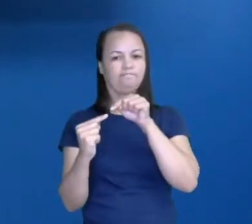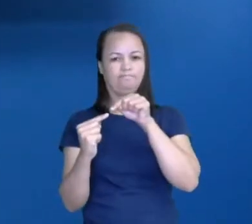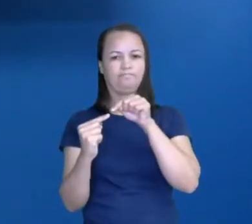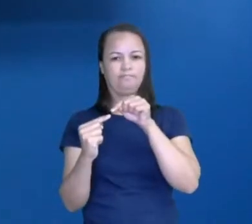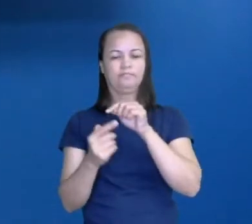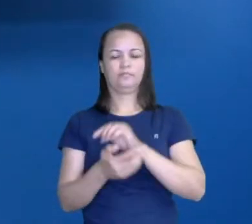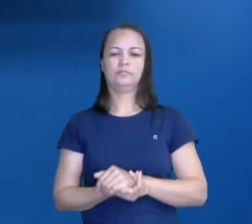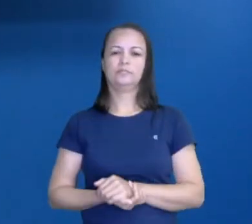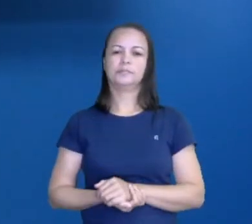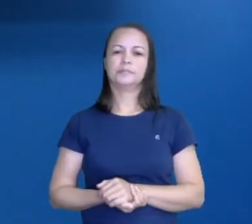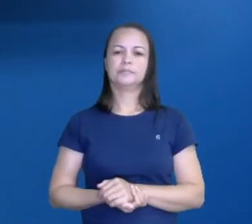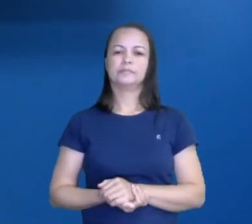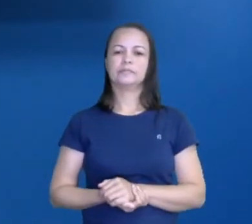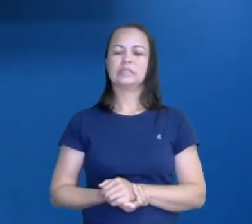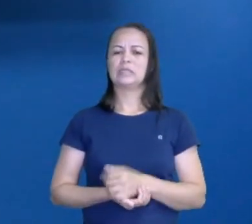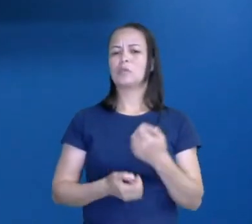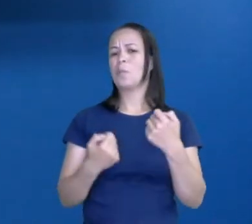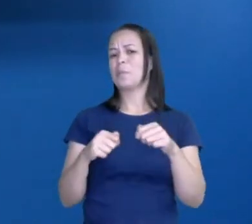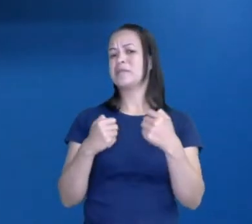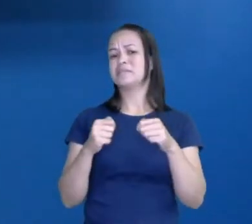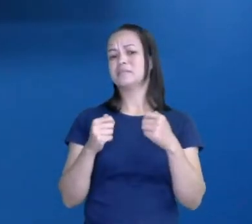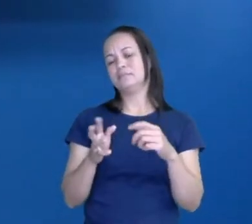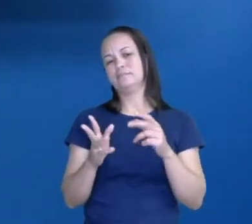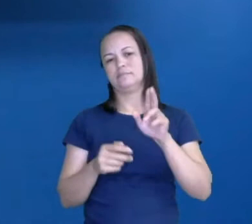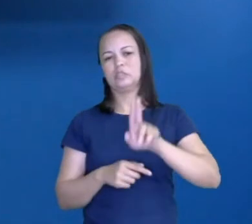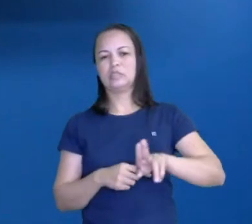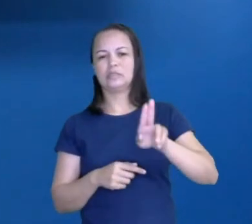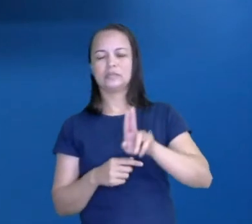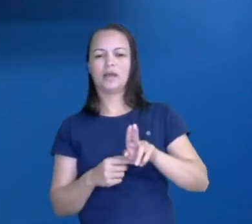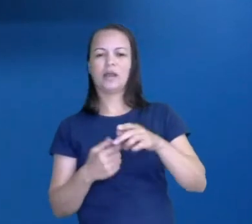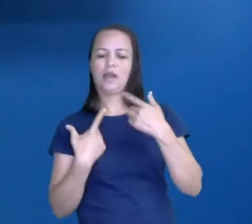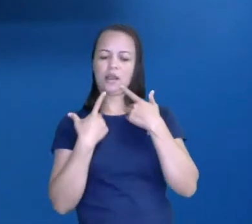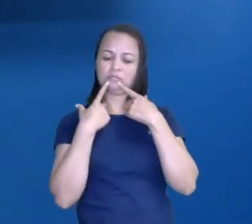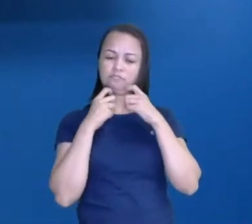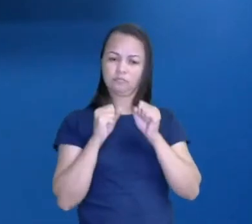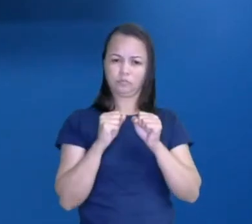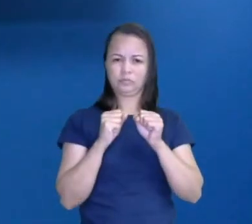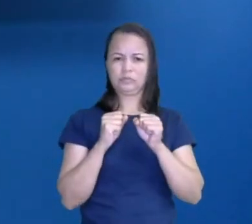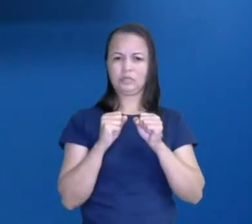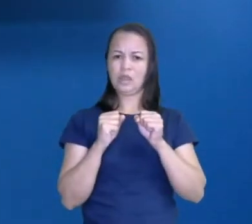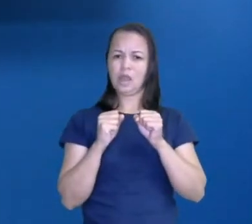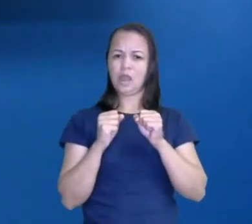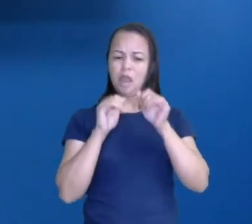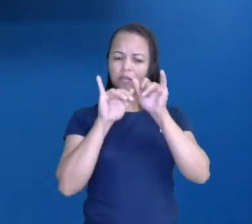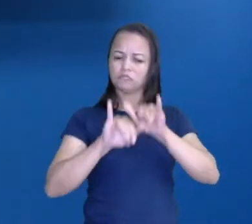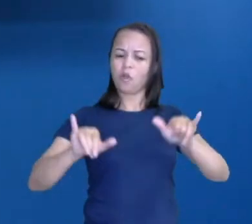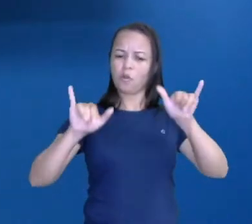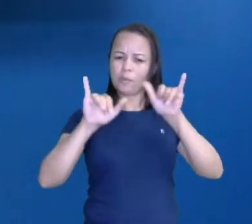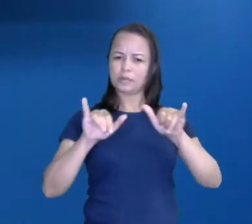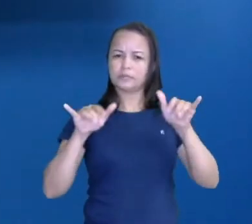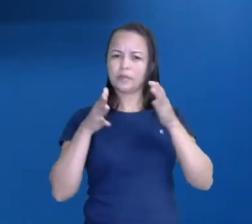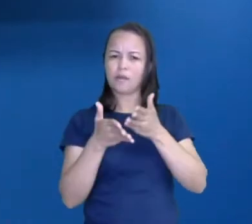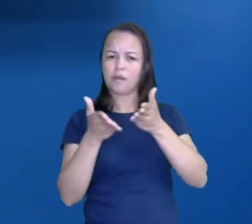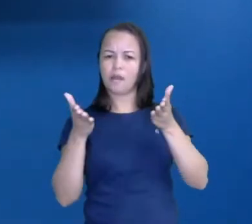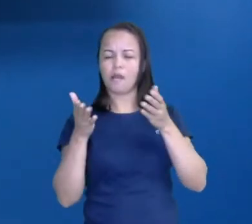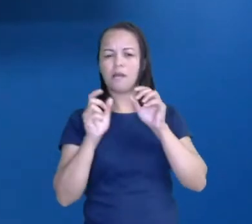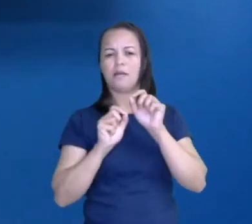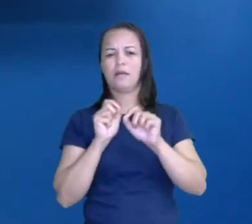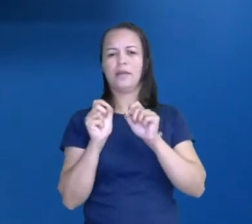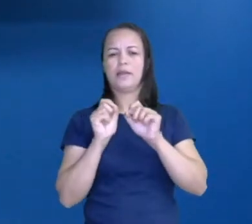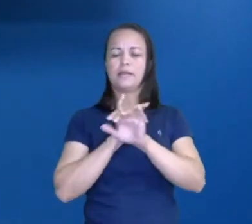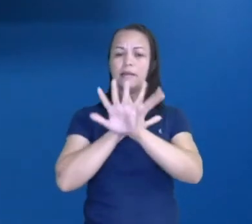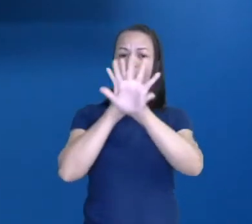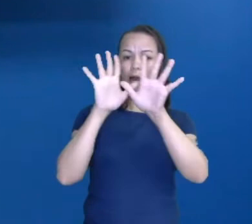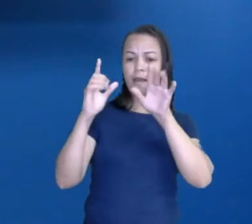objetivo, certo? Ele não precisa utilizar aquelas figuras de linguagem. A informação que ele quer lhe passar é uma informação